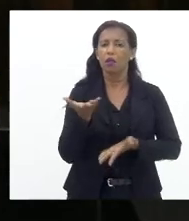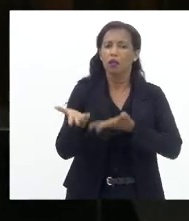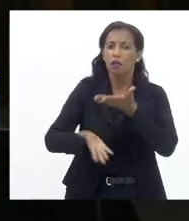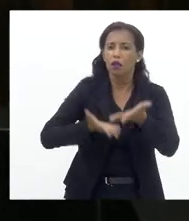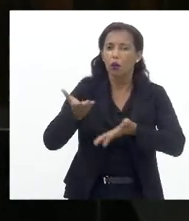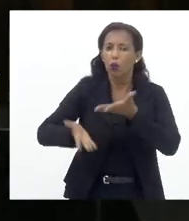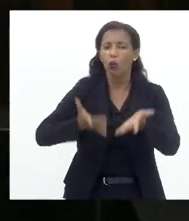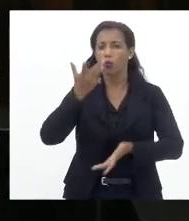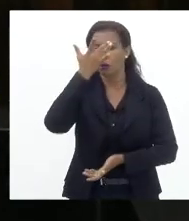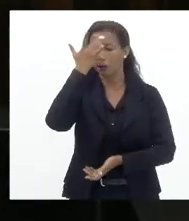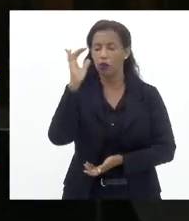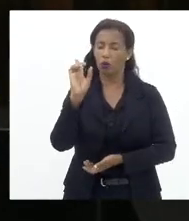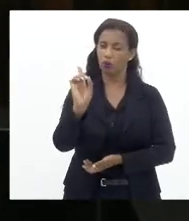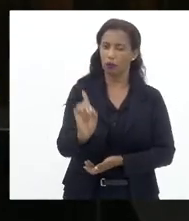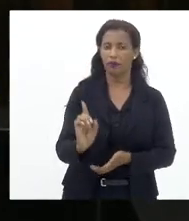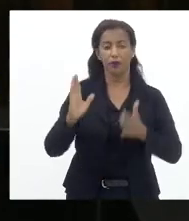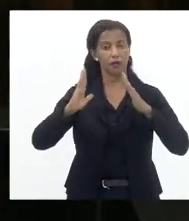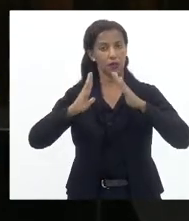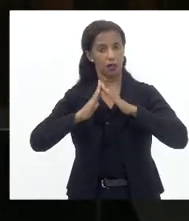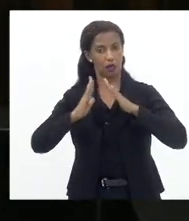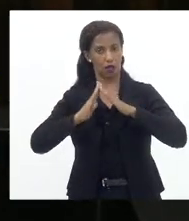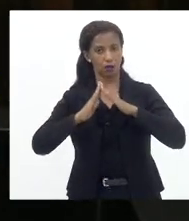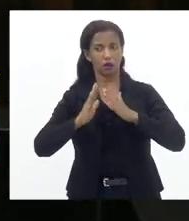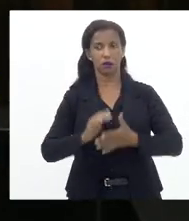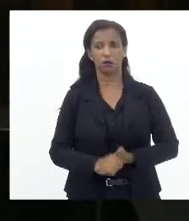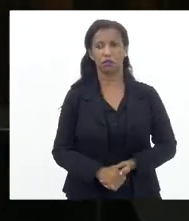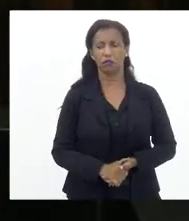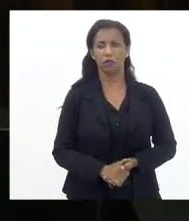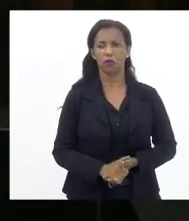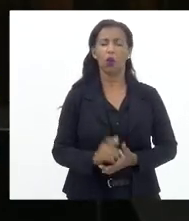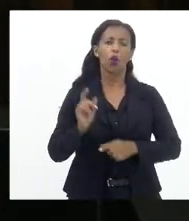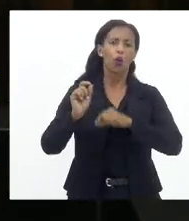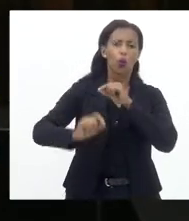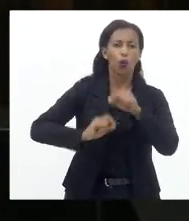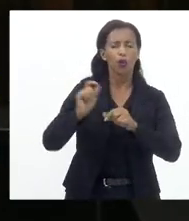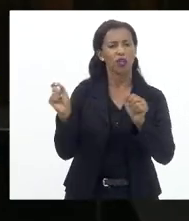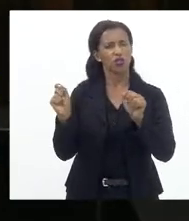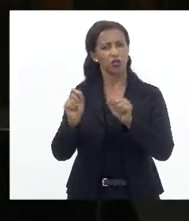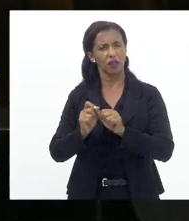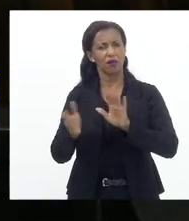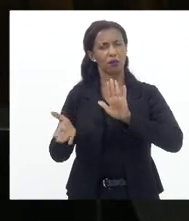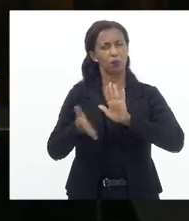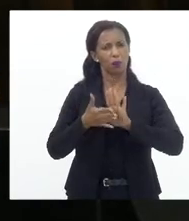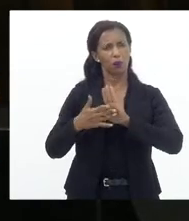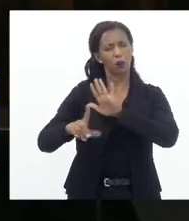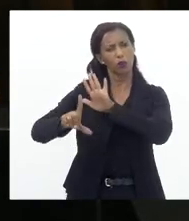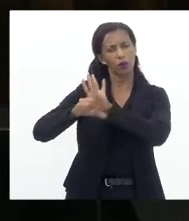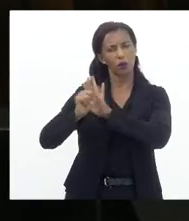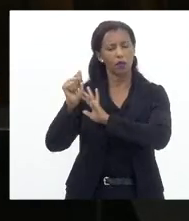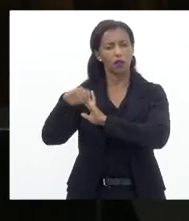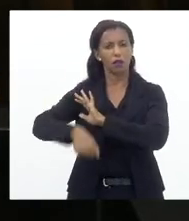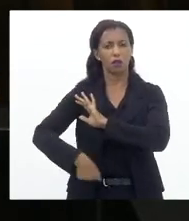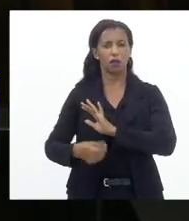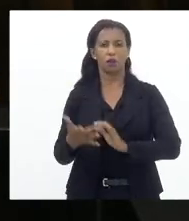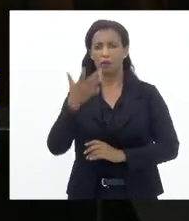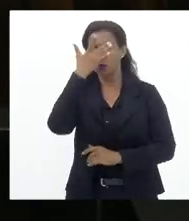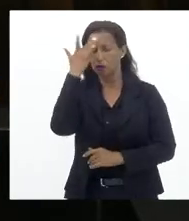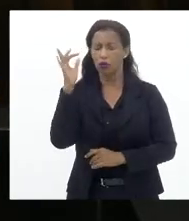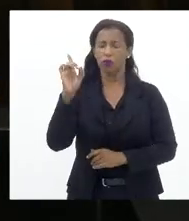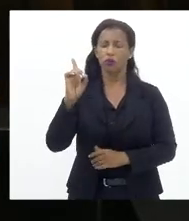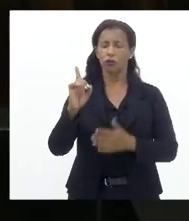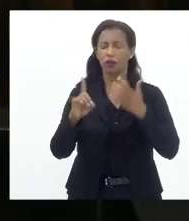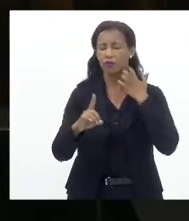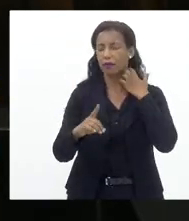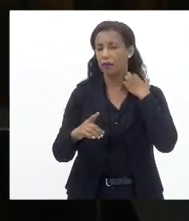cuidam de uma pessoa com deficiência em casa o que a gente tem feito propondo leis aqui para as pessoas